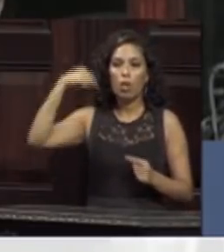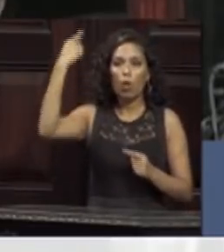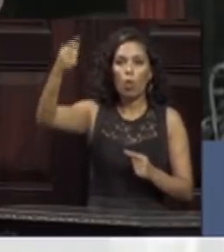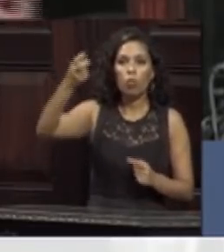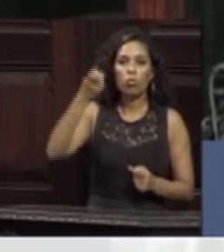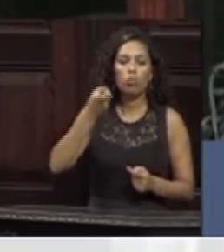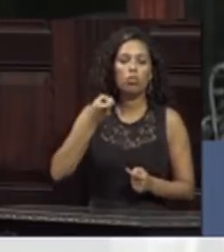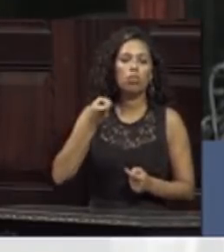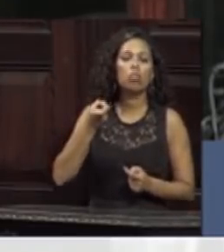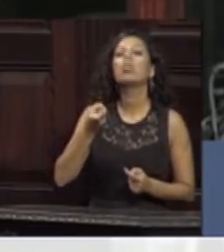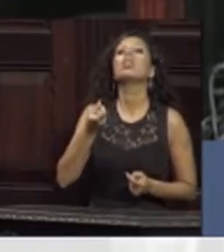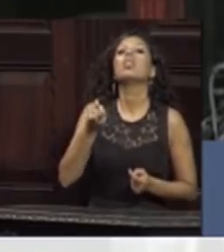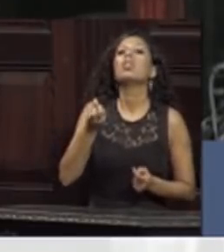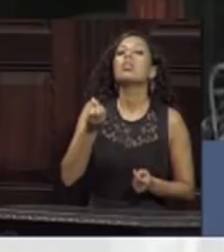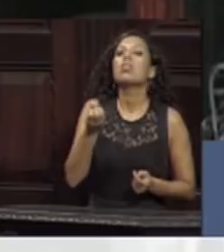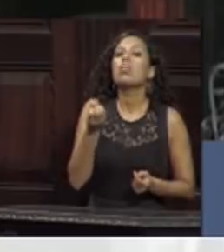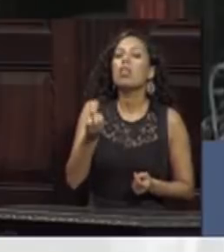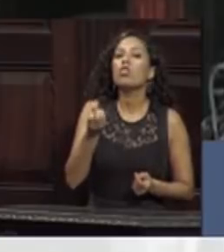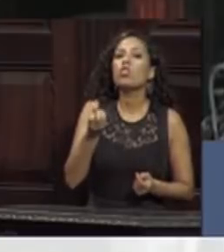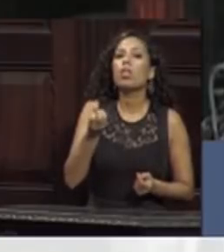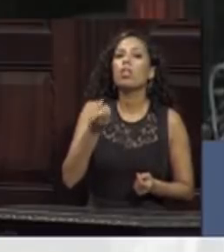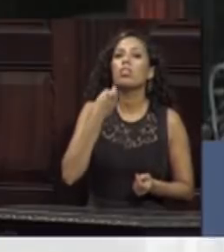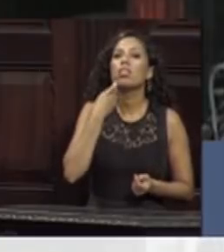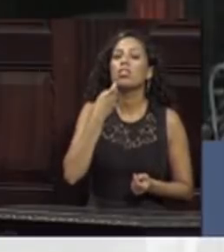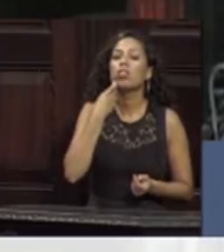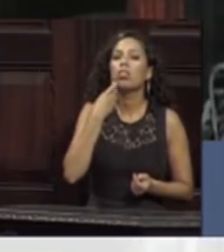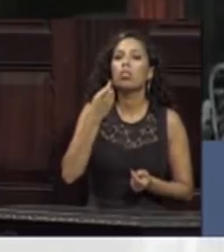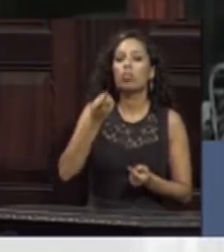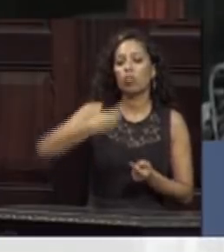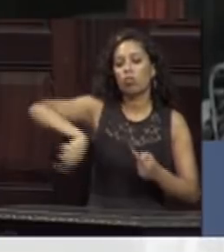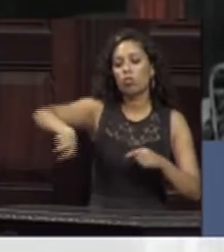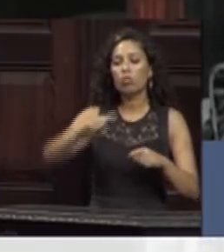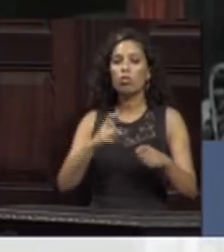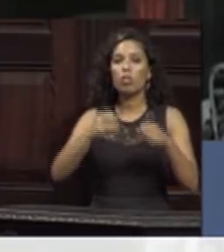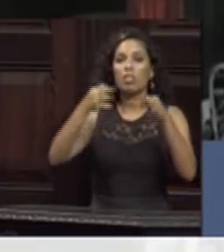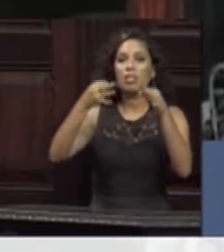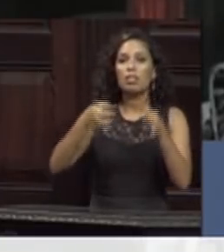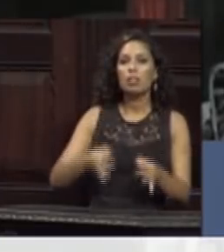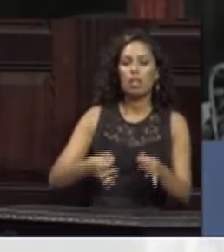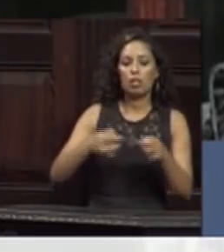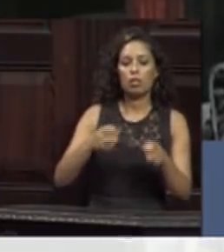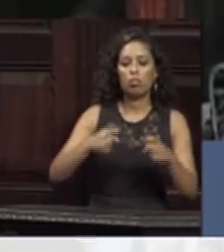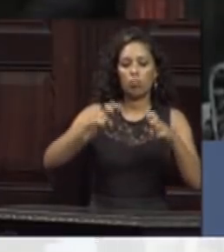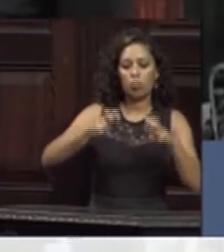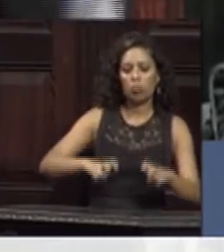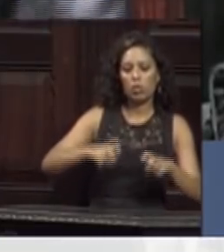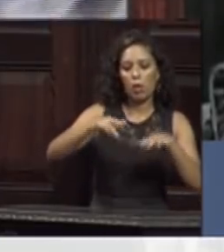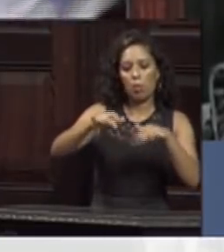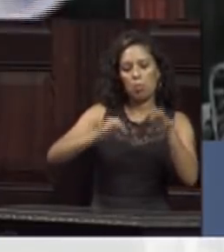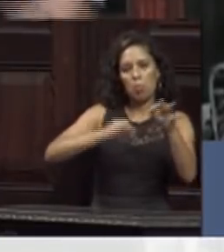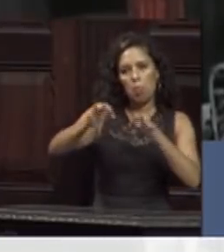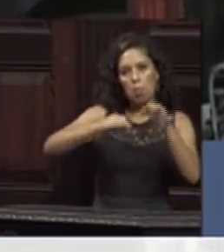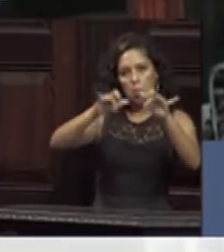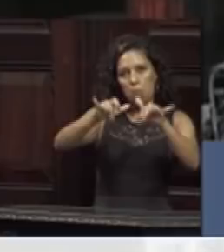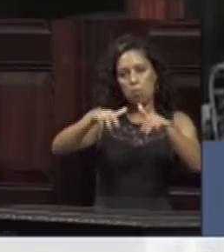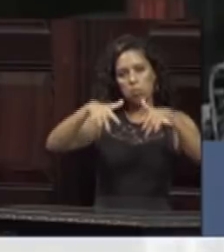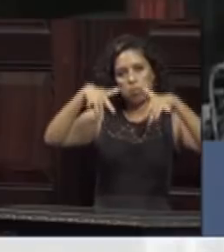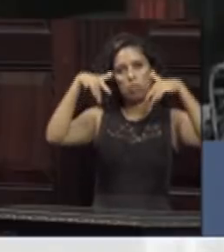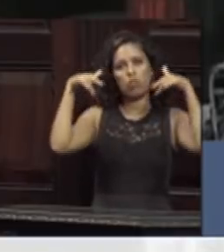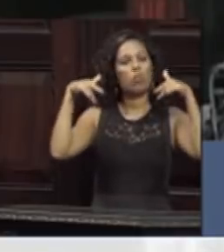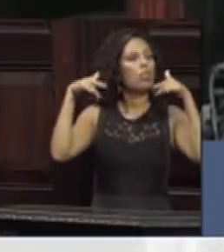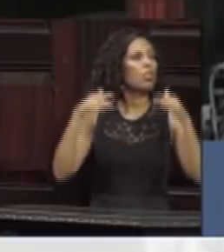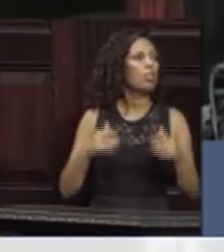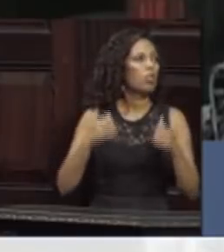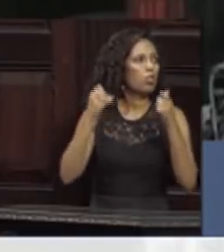estar realizando em Rio das Ostras, já comuniquei ao deputado Jânio Mendes, uma reunião com os prefeitos e vereadores sobre o PL